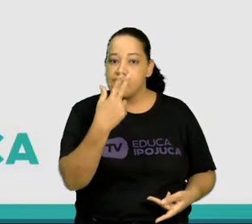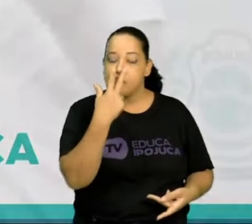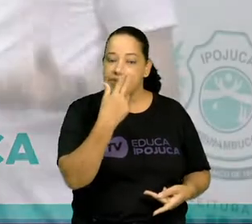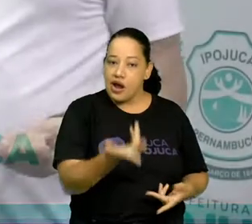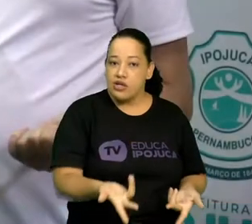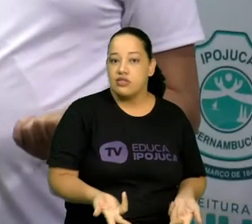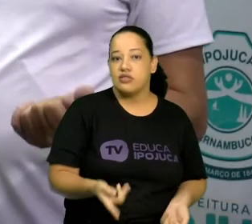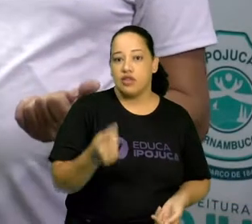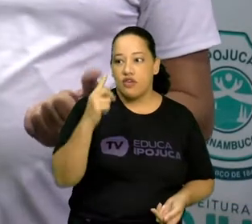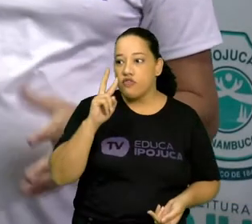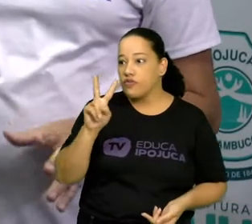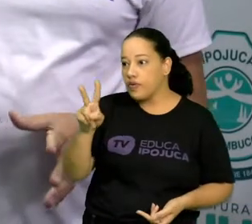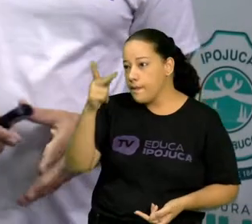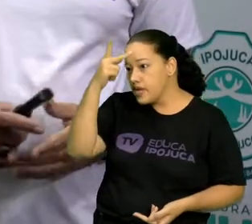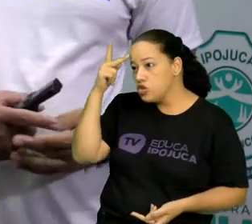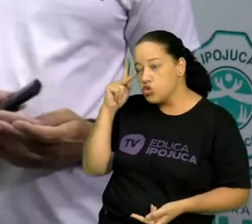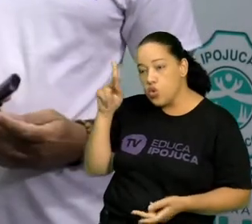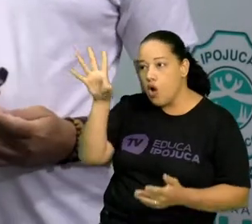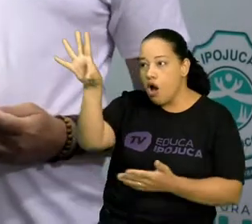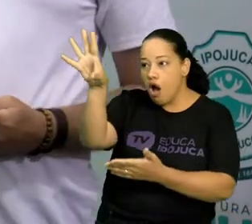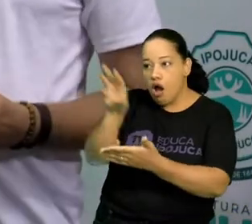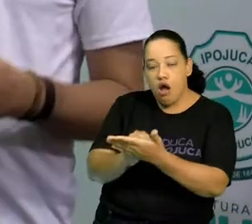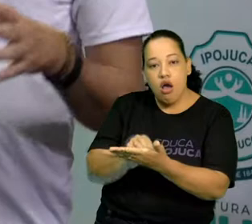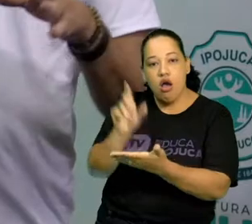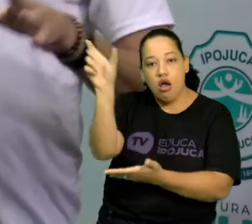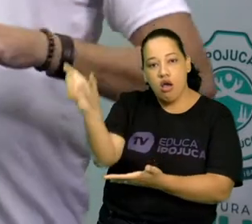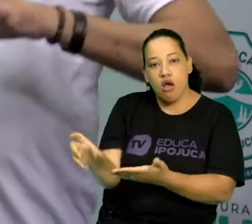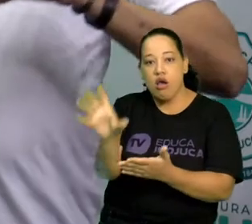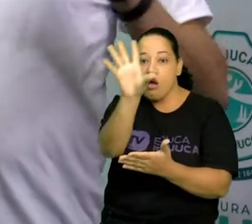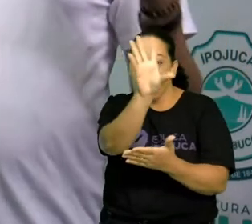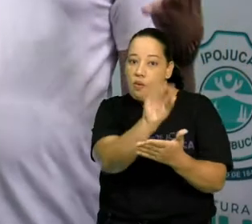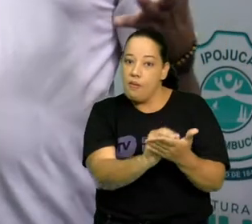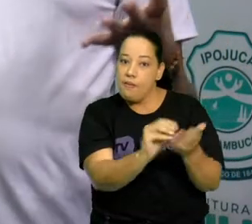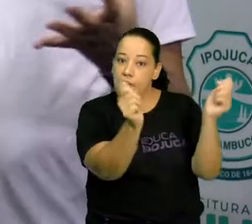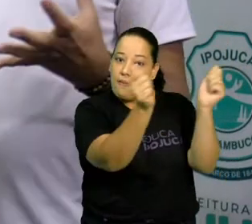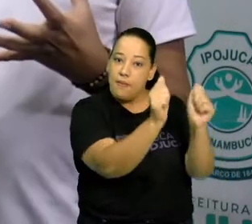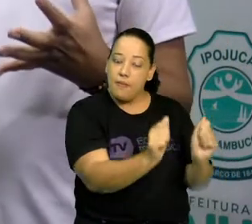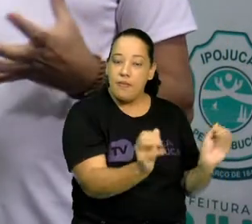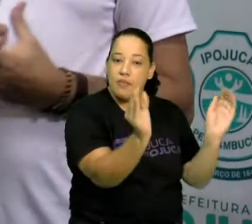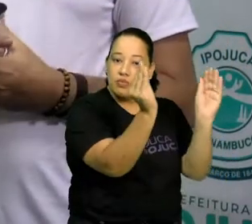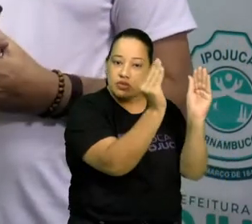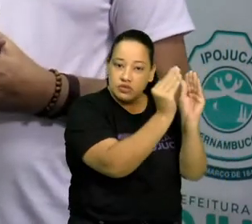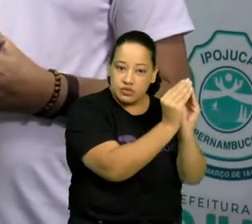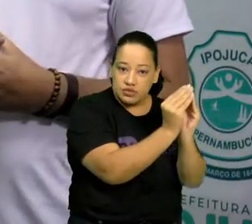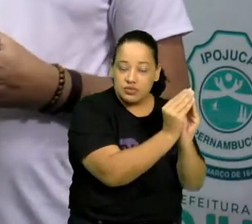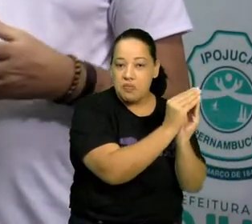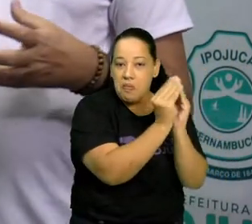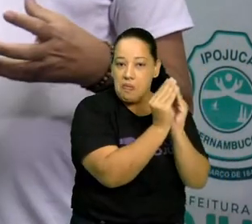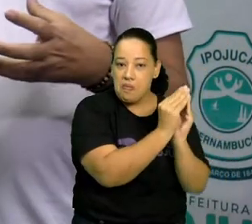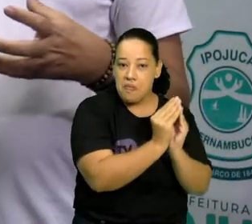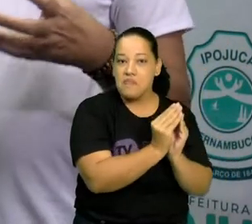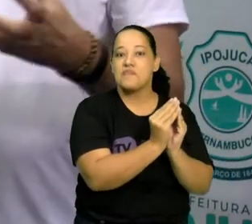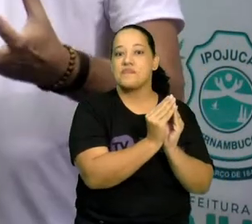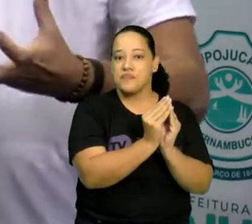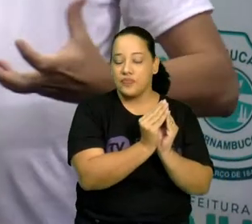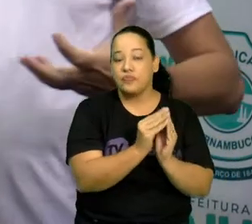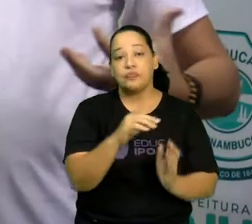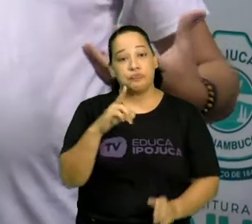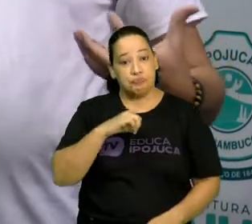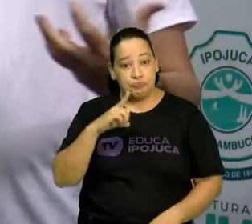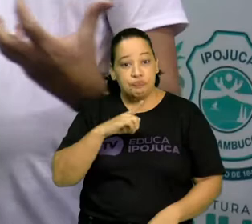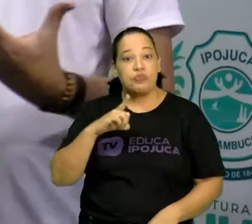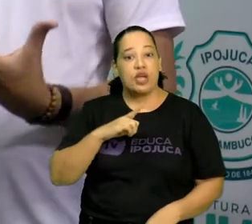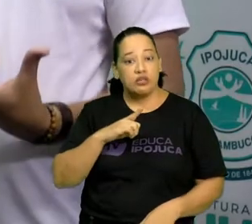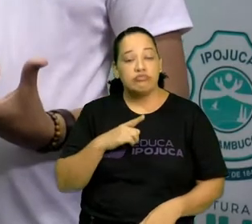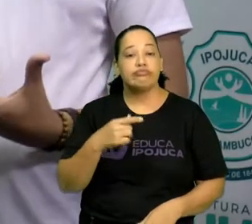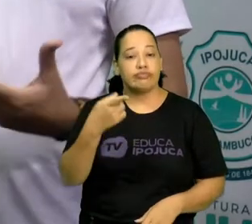em personagens reais. Então vejam, existe uma técnica para se fazer esses bonecos. Quando tudo